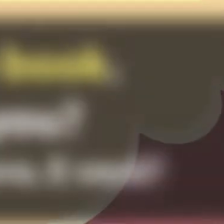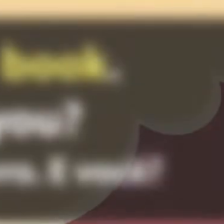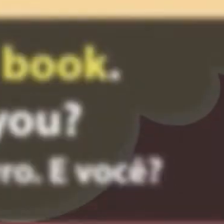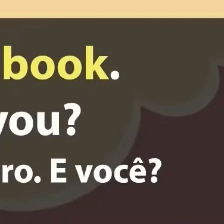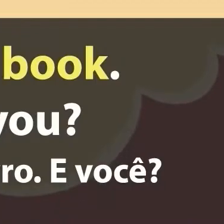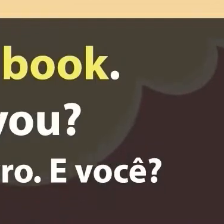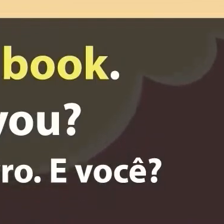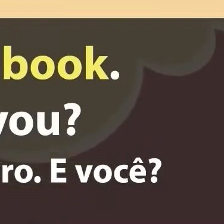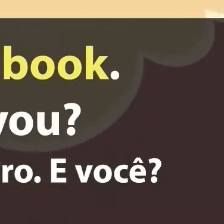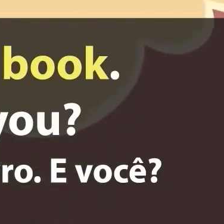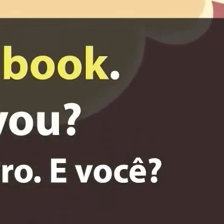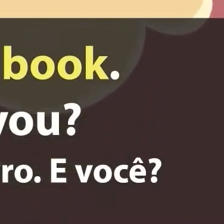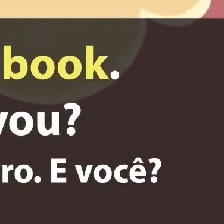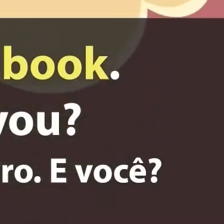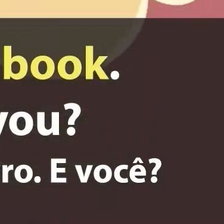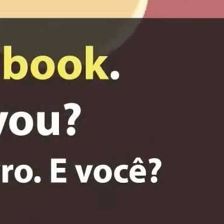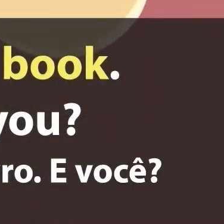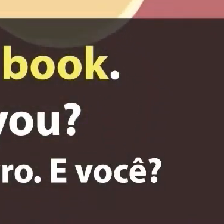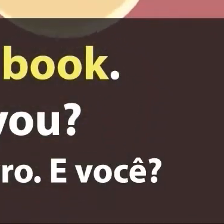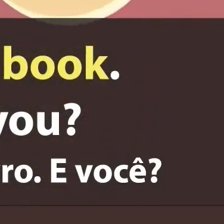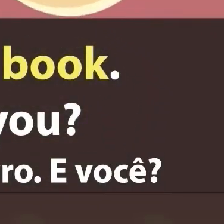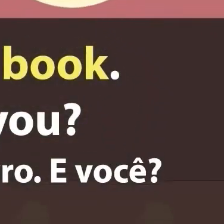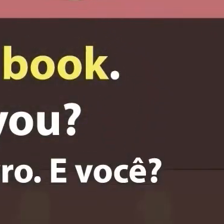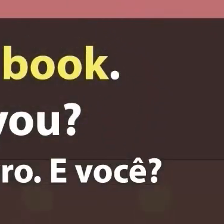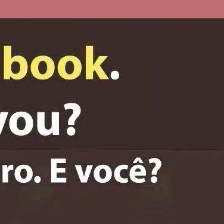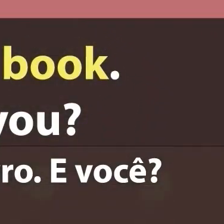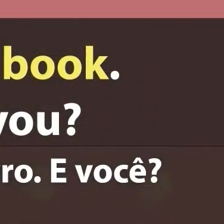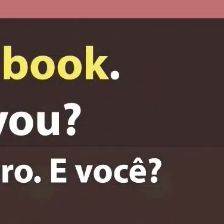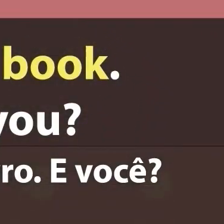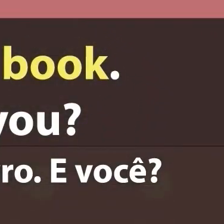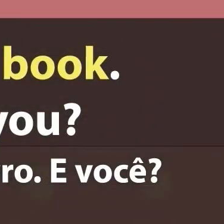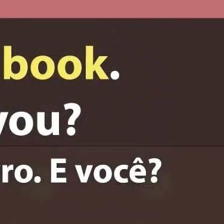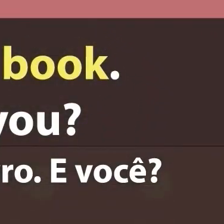I was reading a book. What about you?